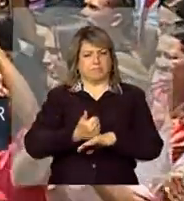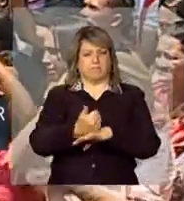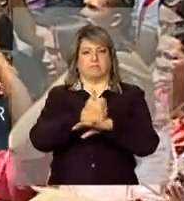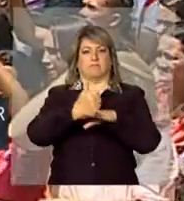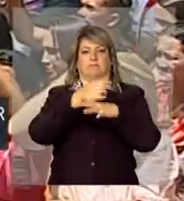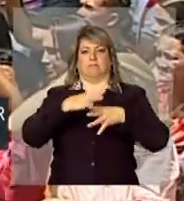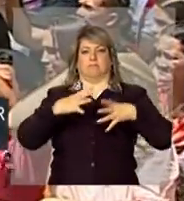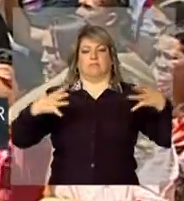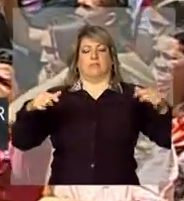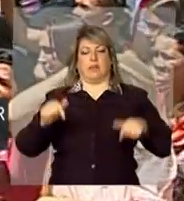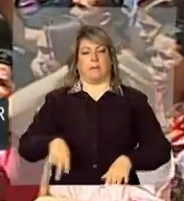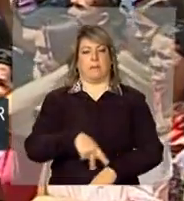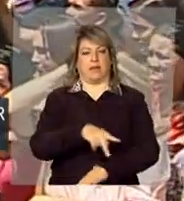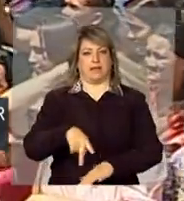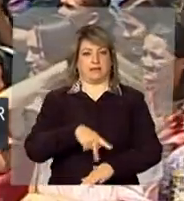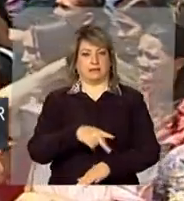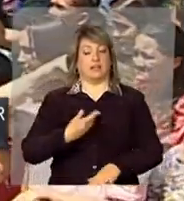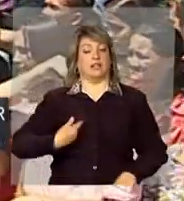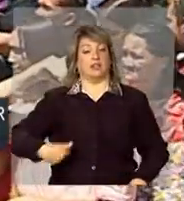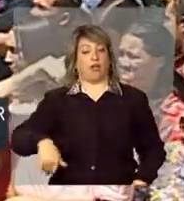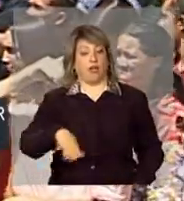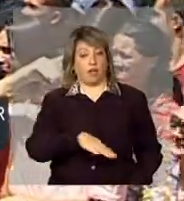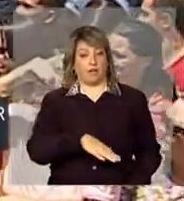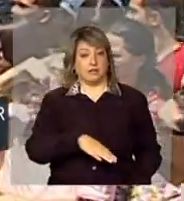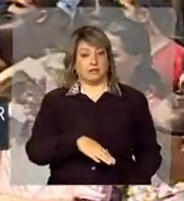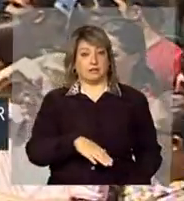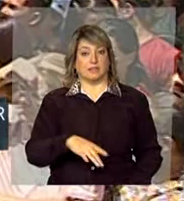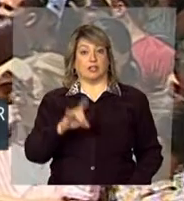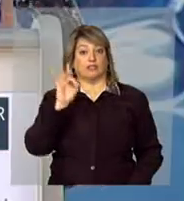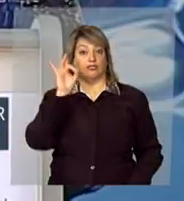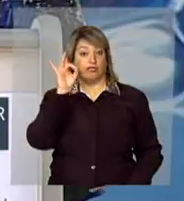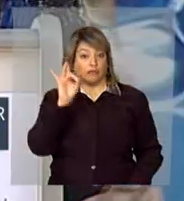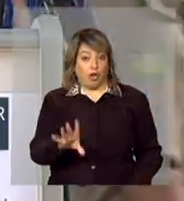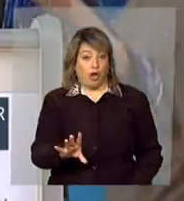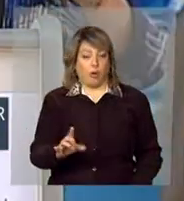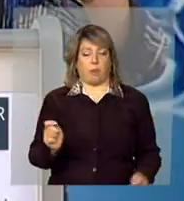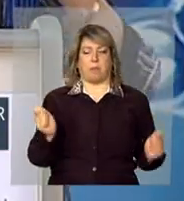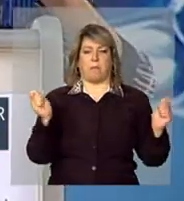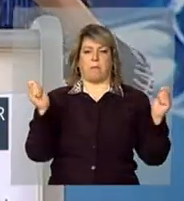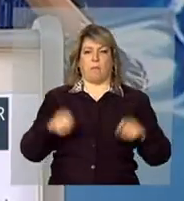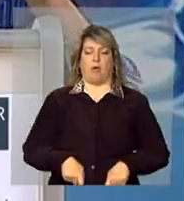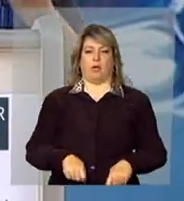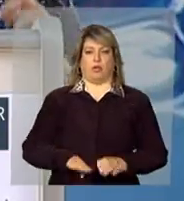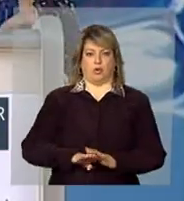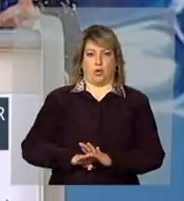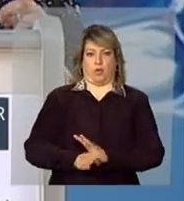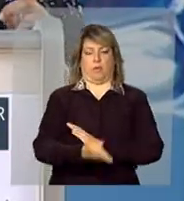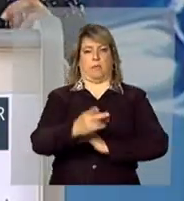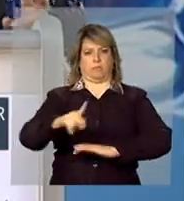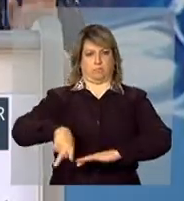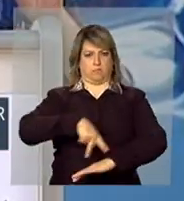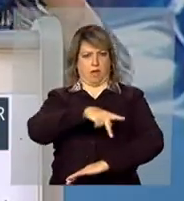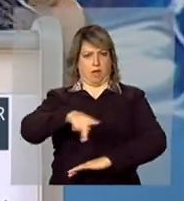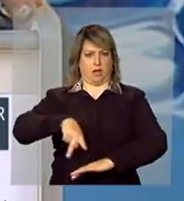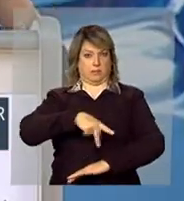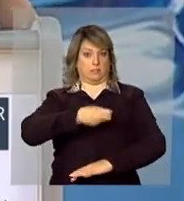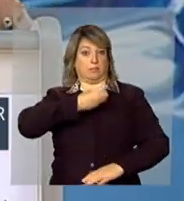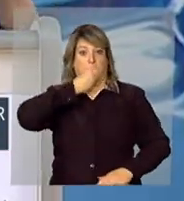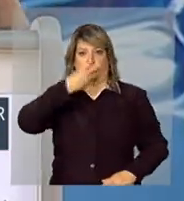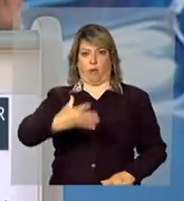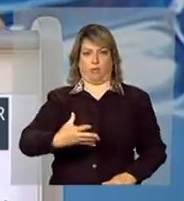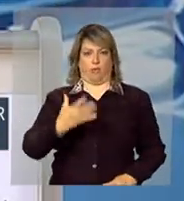nosso país. Nós só seremos uma grande nação,